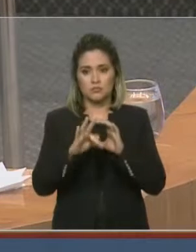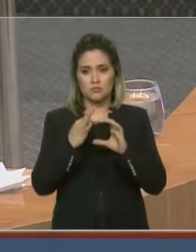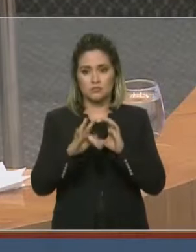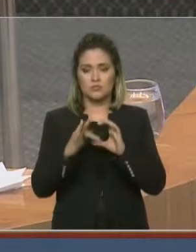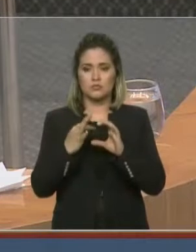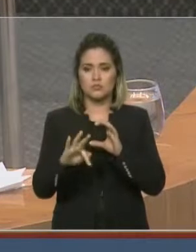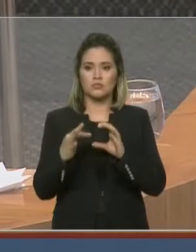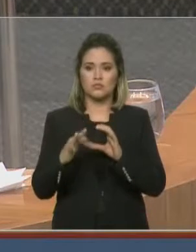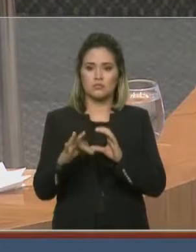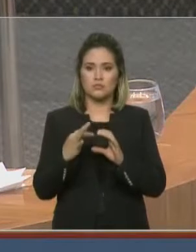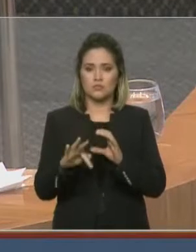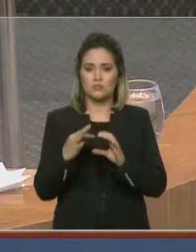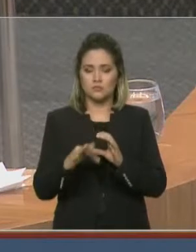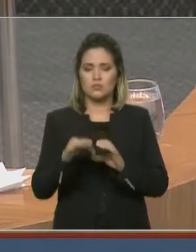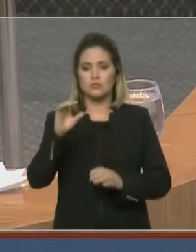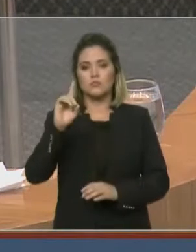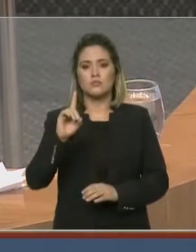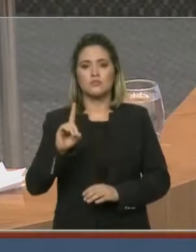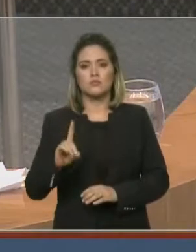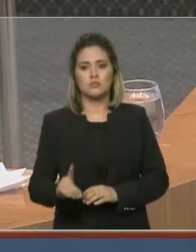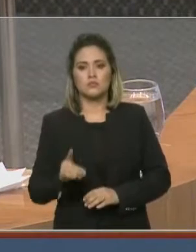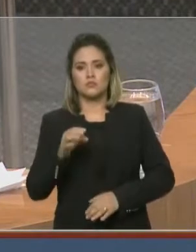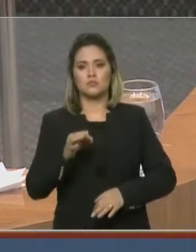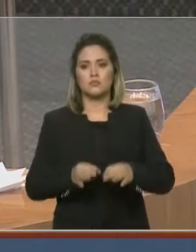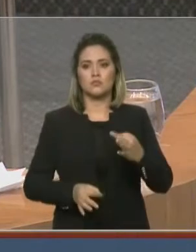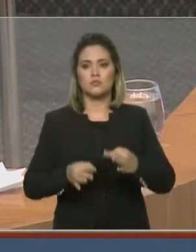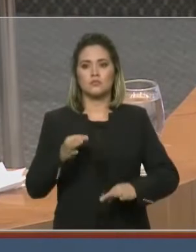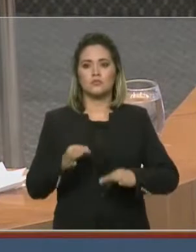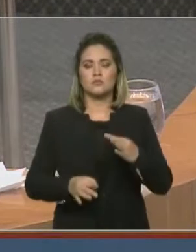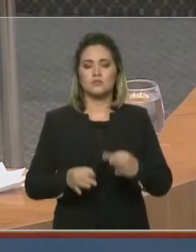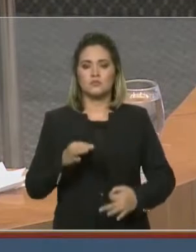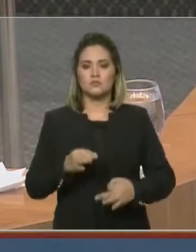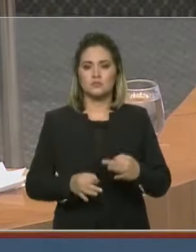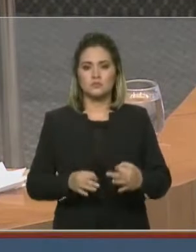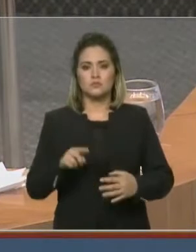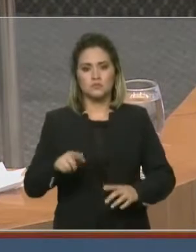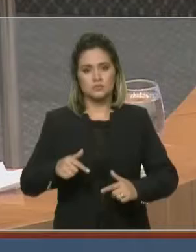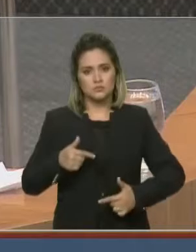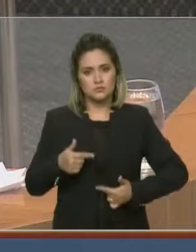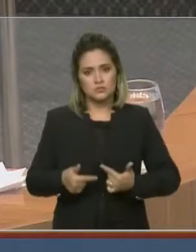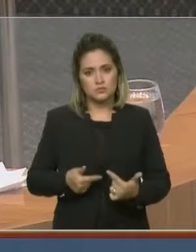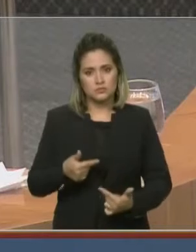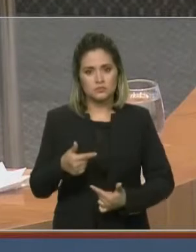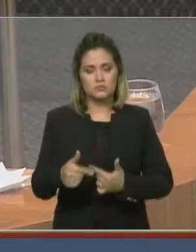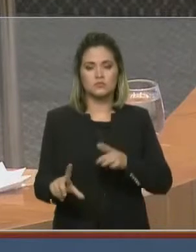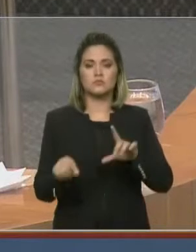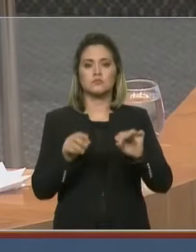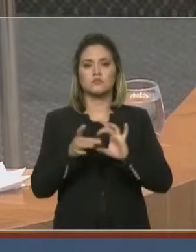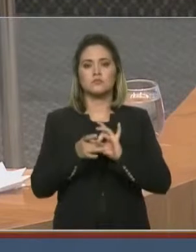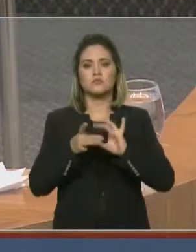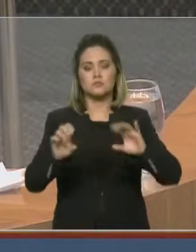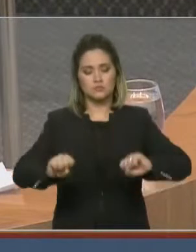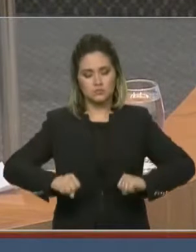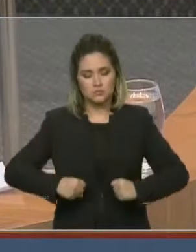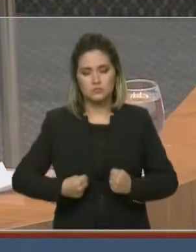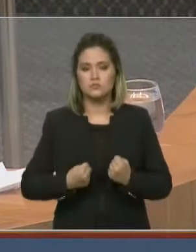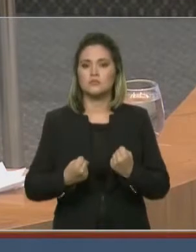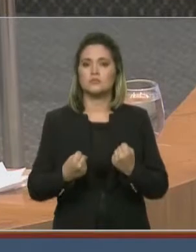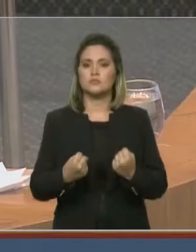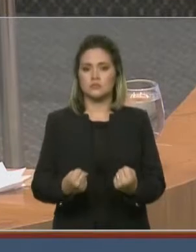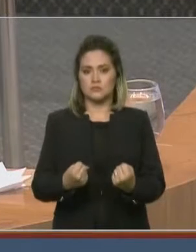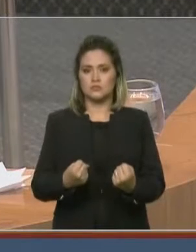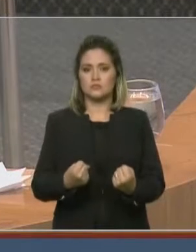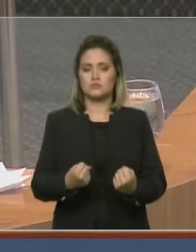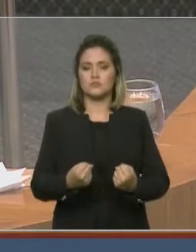do tema do direito e da justiça. Com essa luta, a democracia vai ganhando mais força,